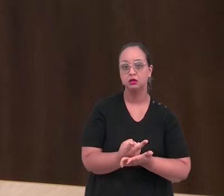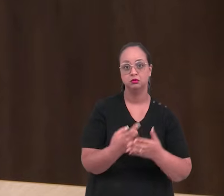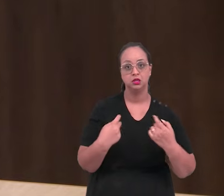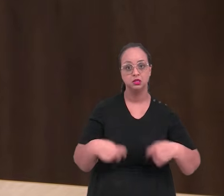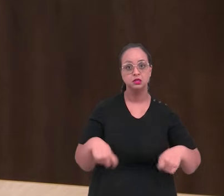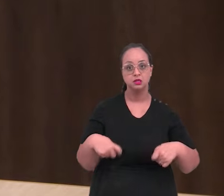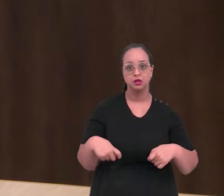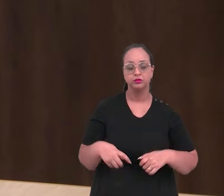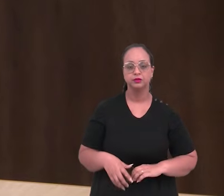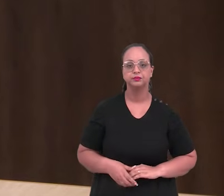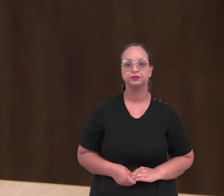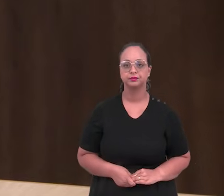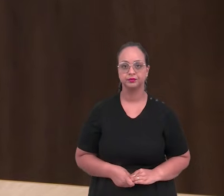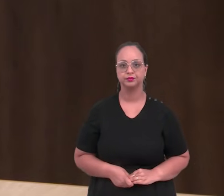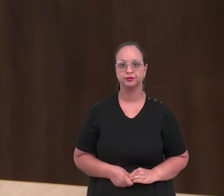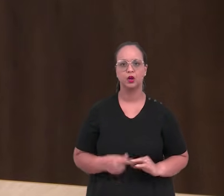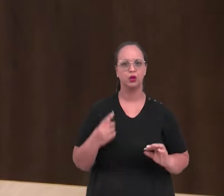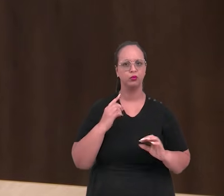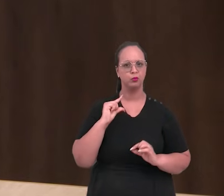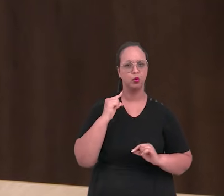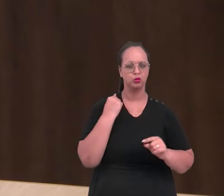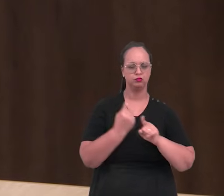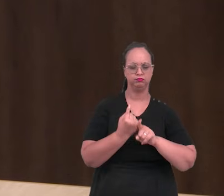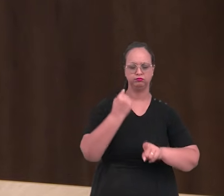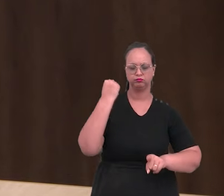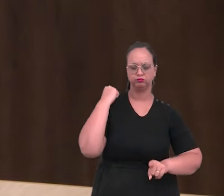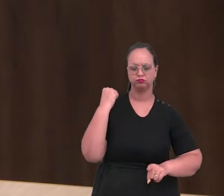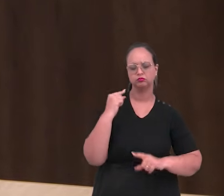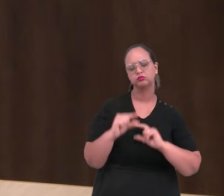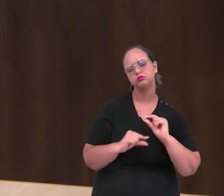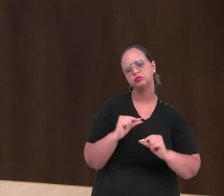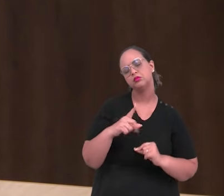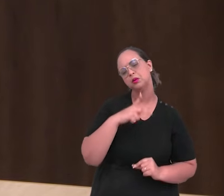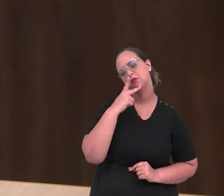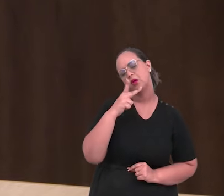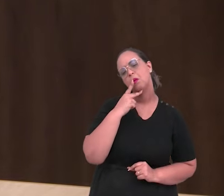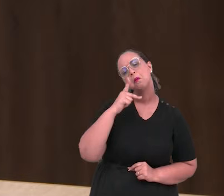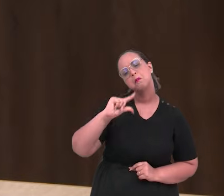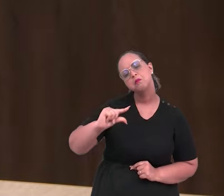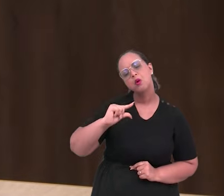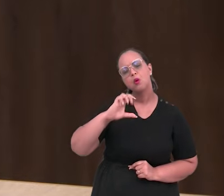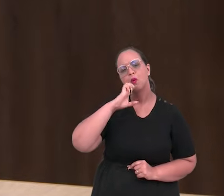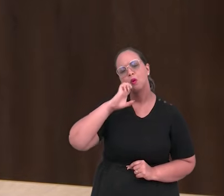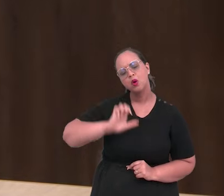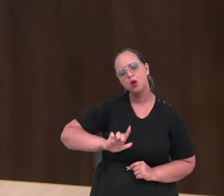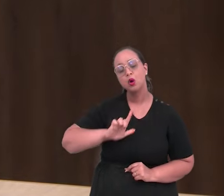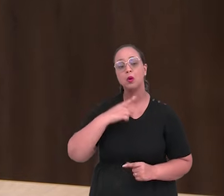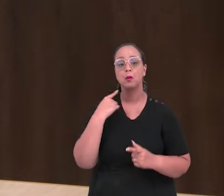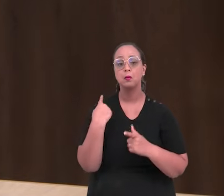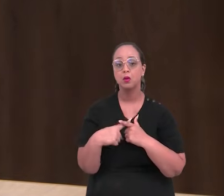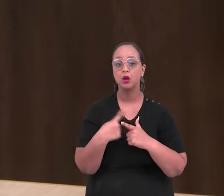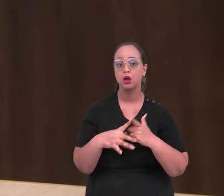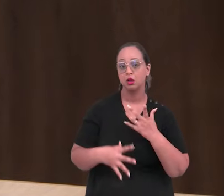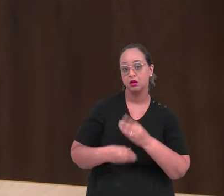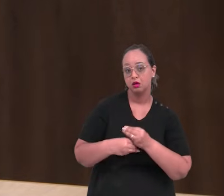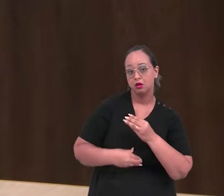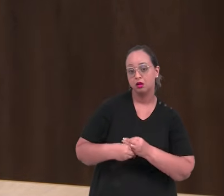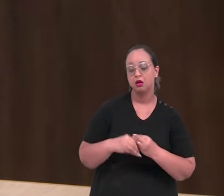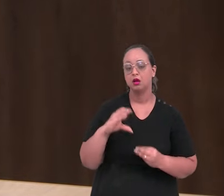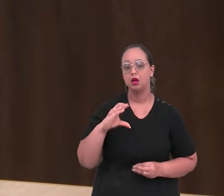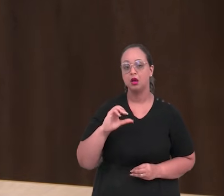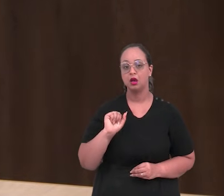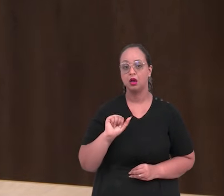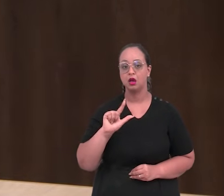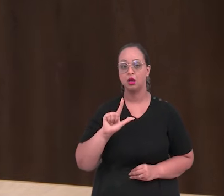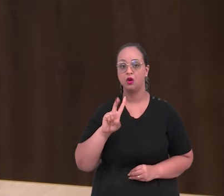Bom, nós vamos voltar um pouquinho, vou pedir ao pastor Luiz Eugênio para falar alguma coisa complementar ao